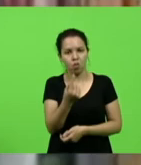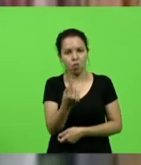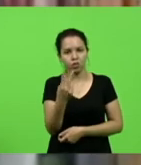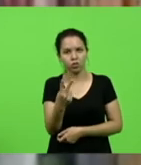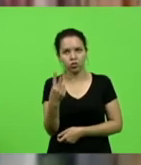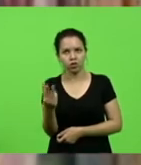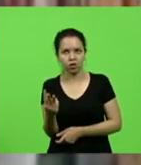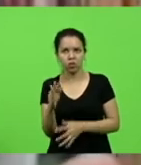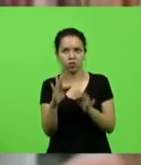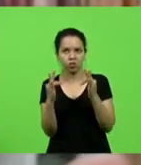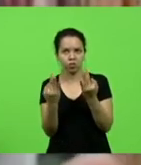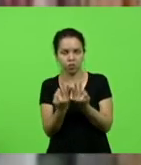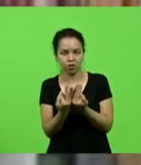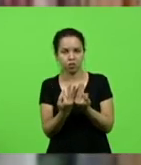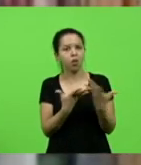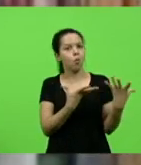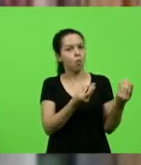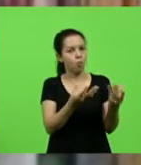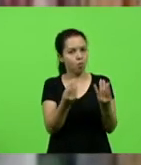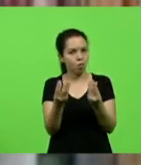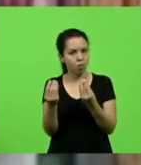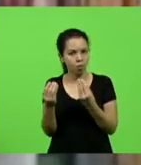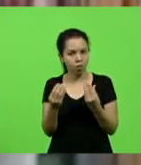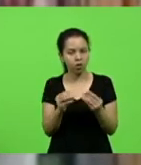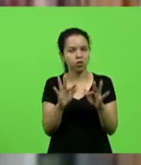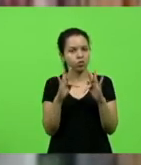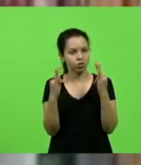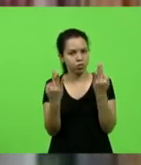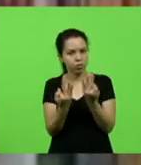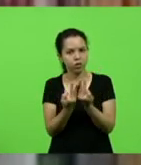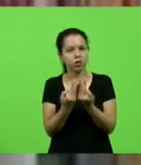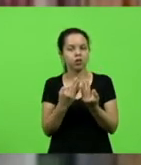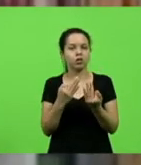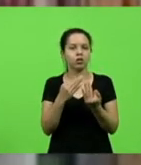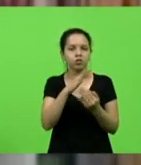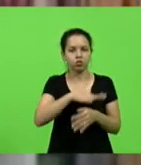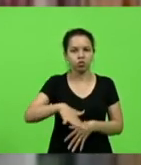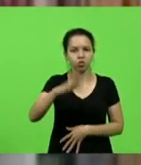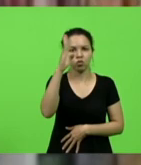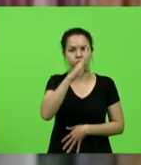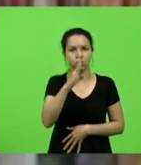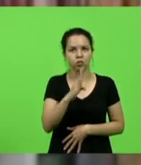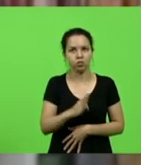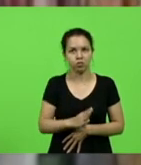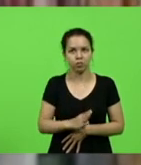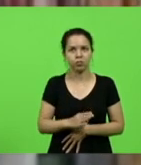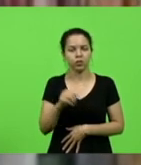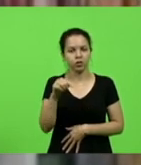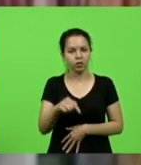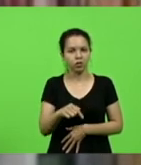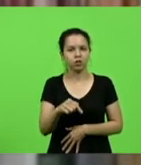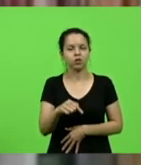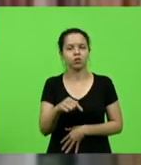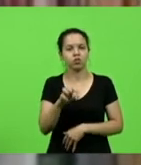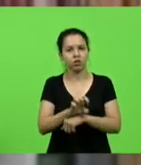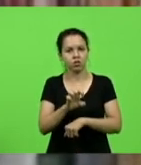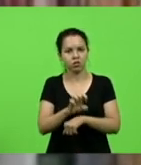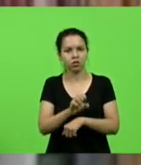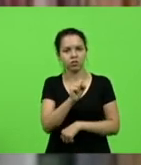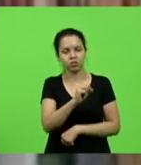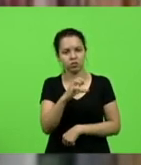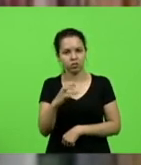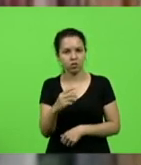famílias, são milhares de famílias em todo o Brasil, e Santa Catarina é exemplo porque é pioneira e é